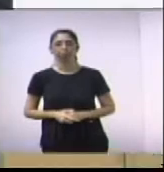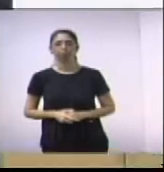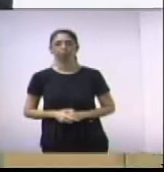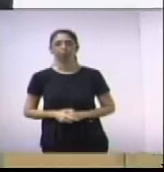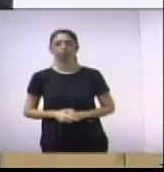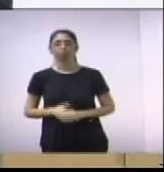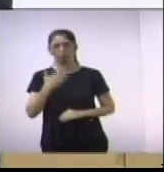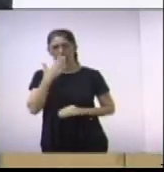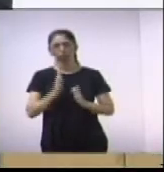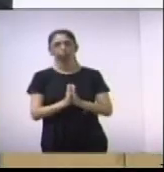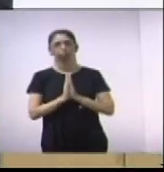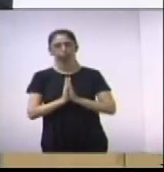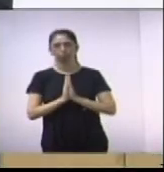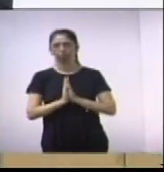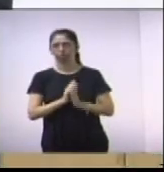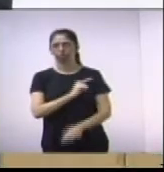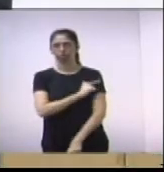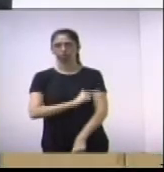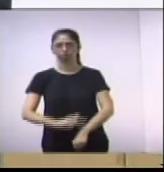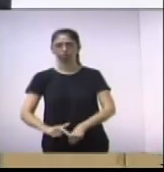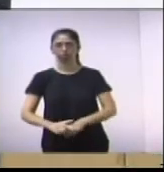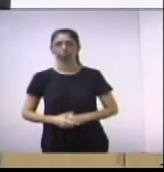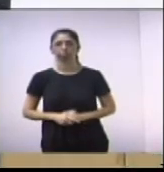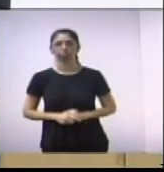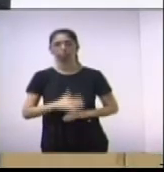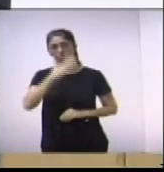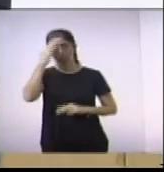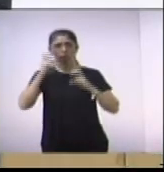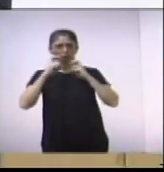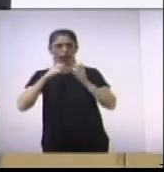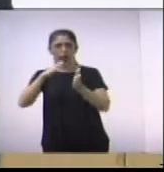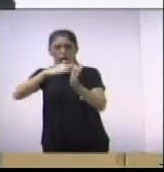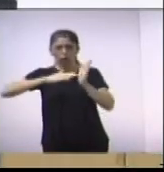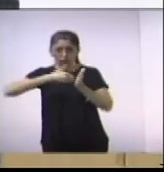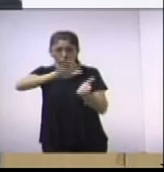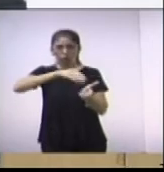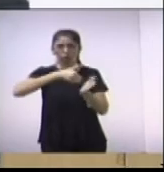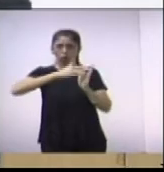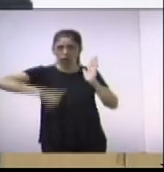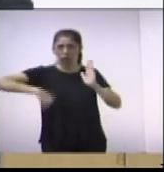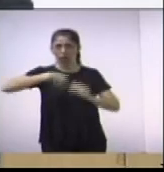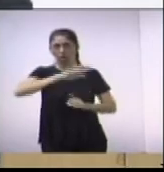Eu estou pedindo, por favor. Companheiro Cezinha, por favor.